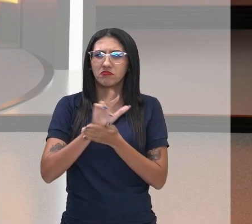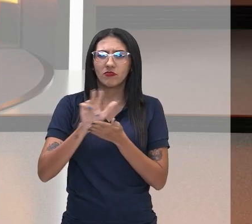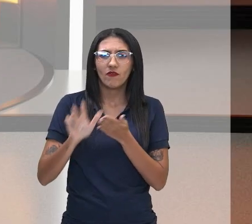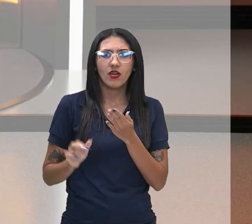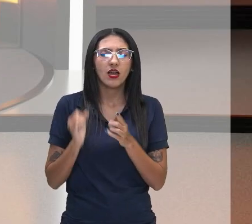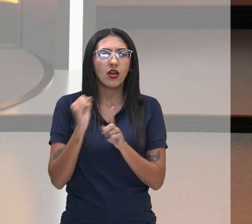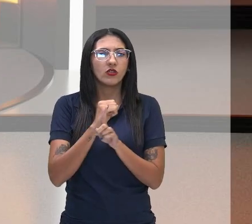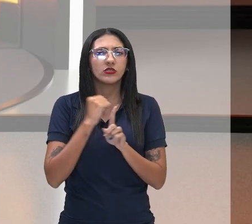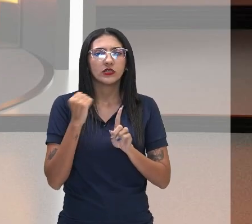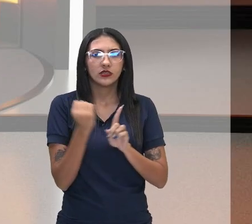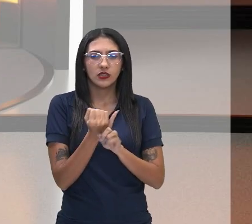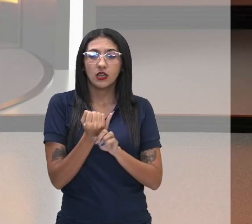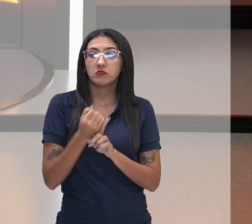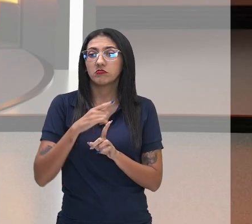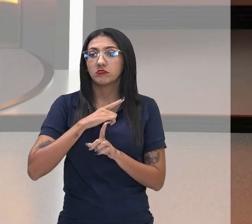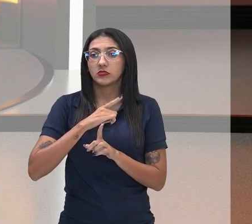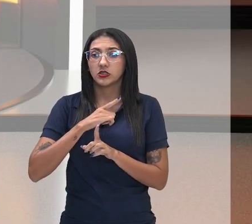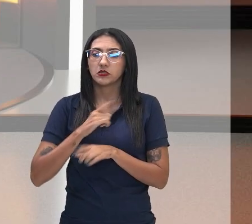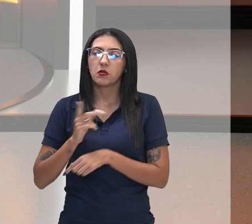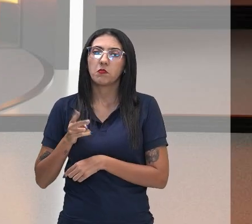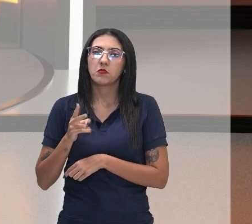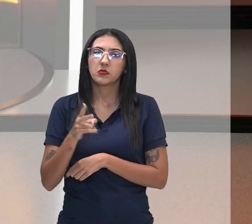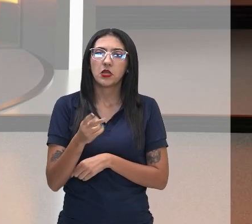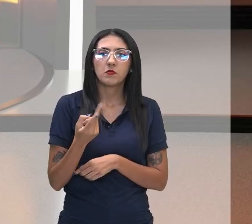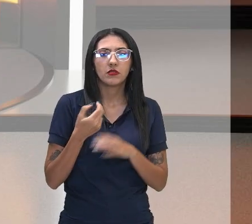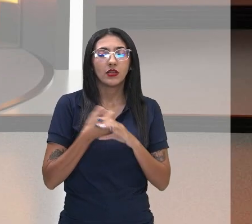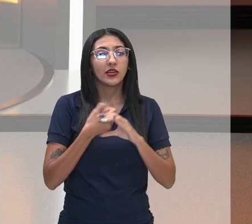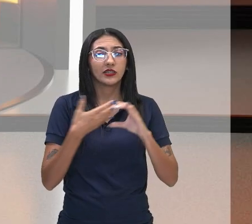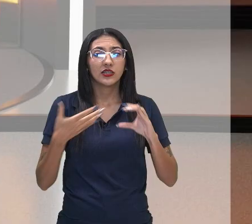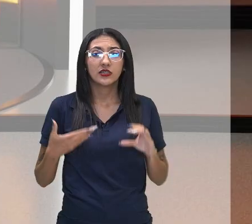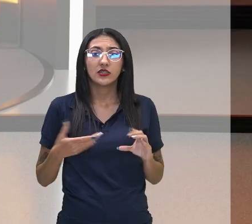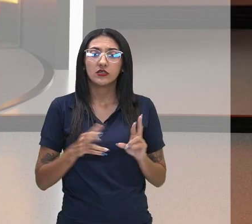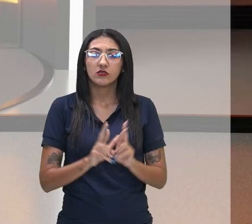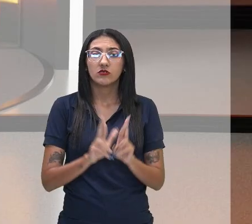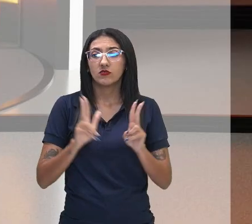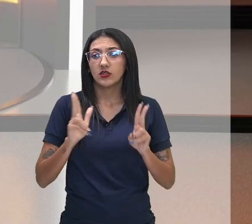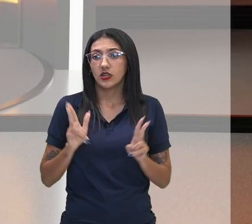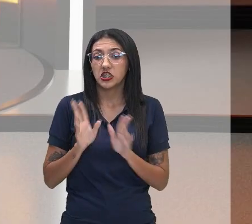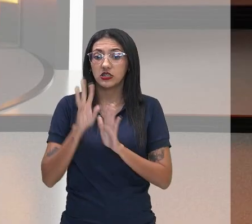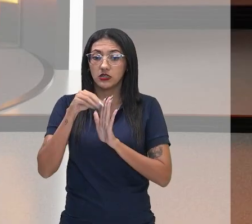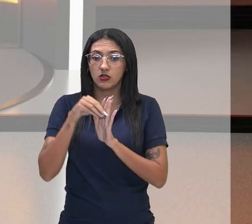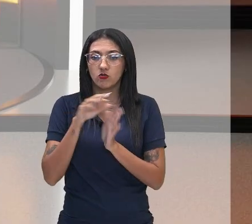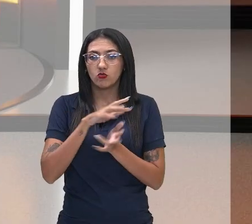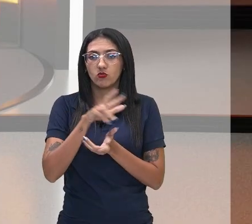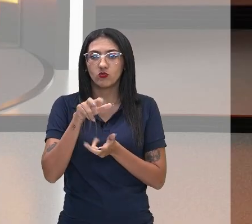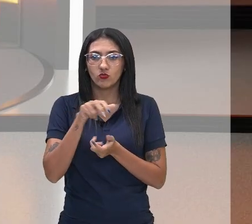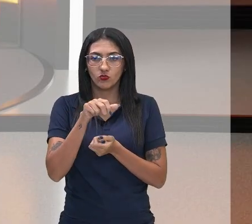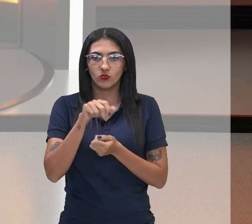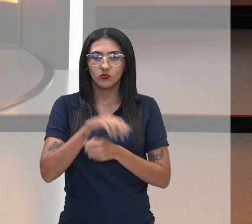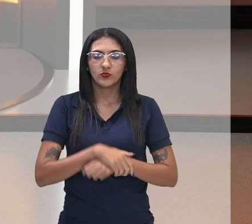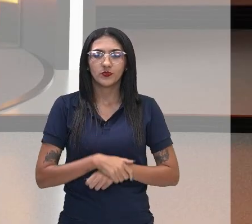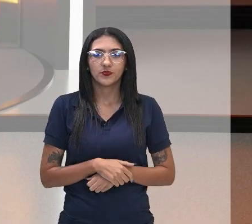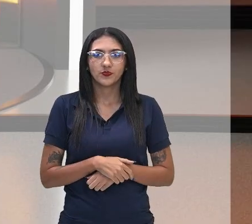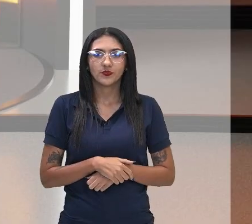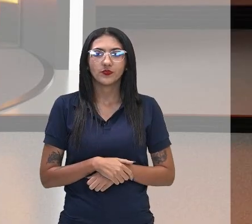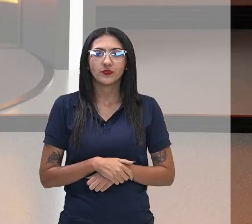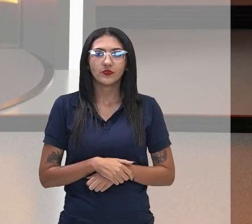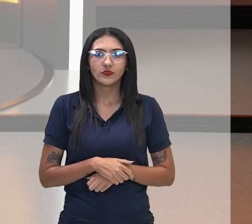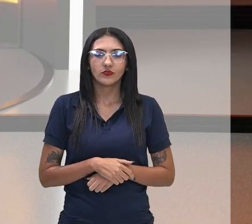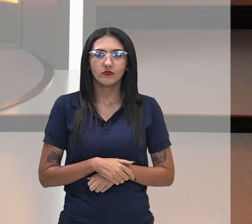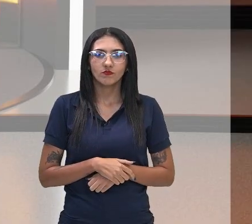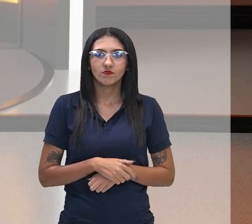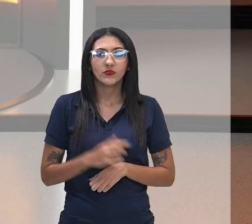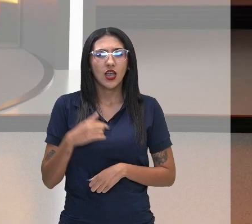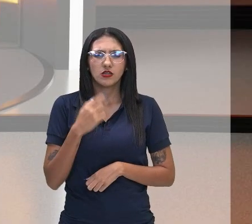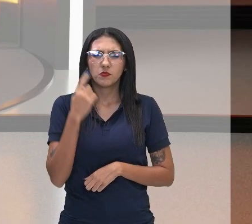que funcionam de modos diferentes dentro do globo terrestre. E ao olhar para o